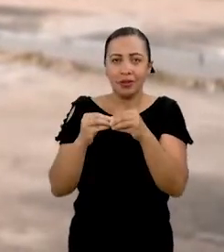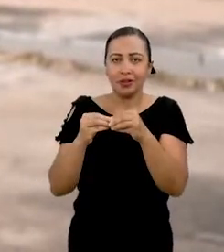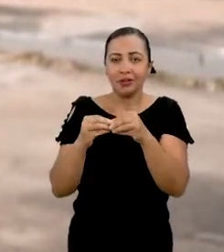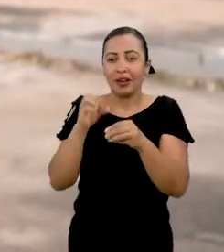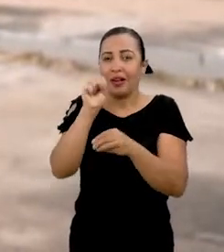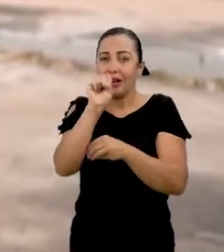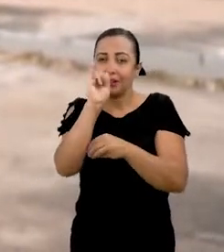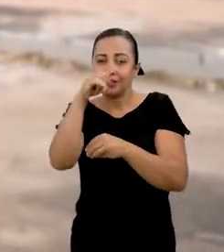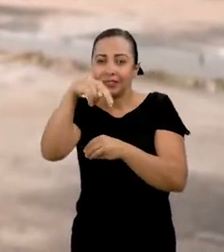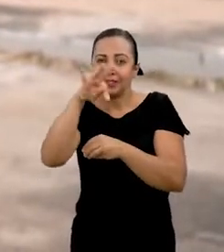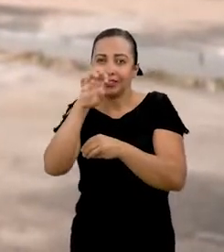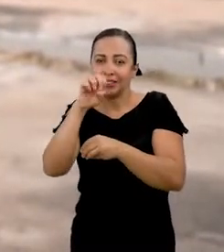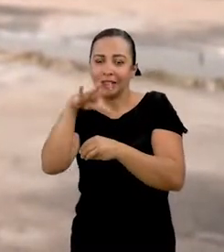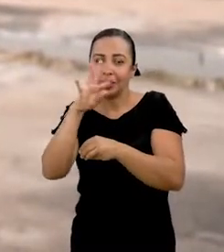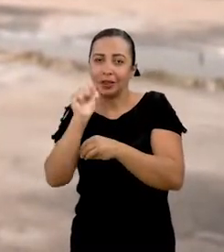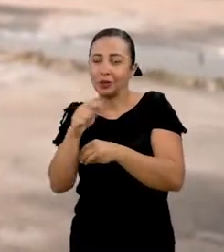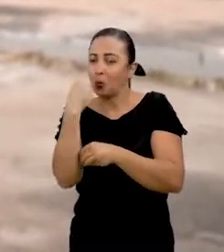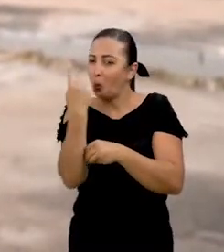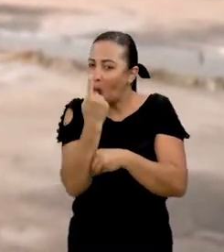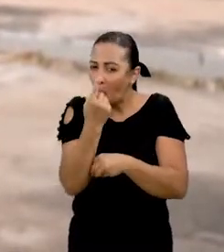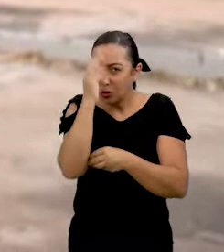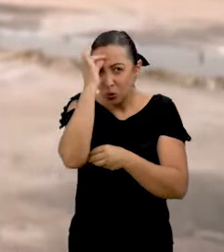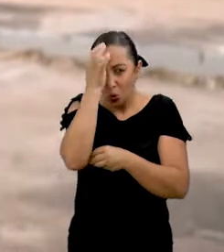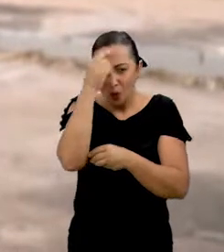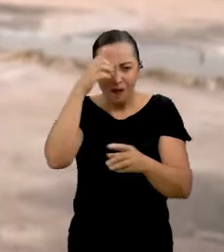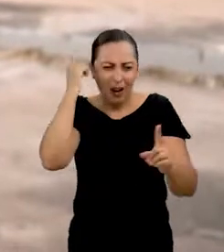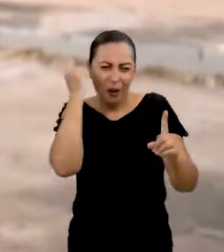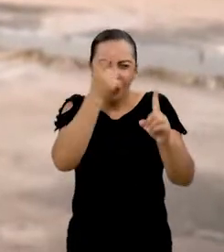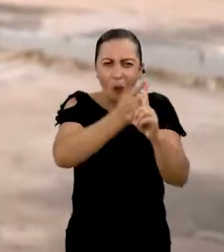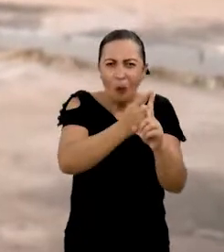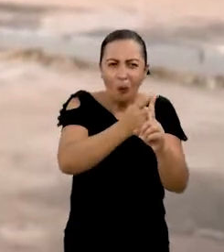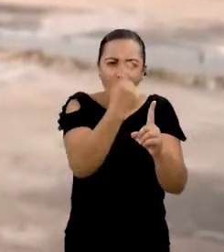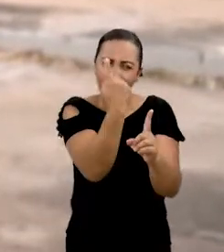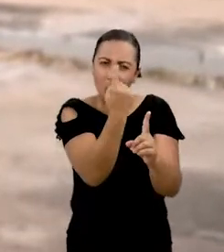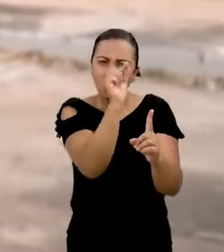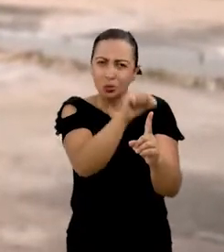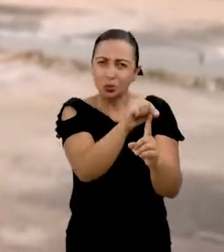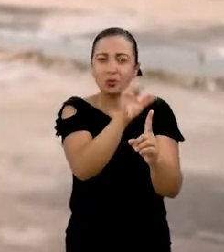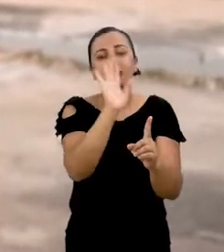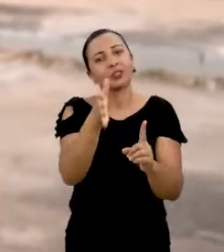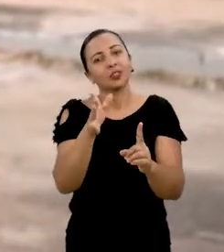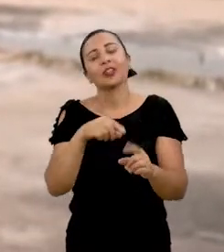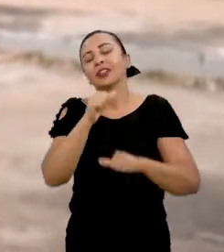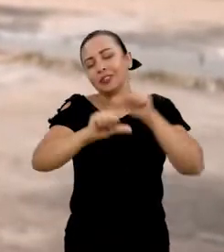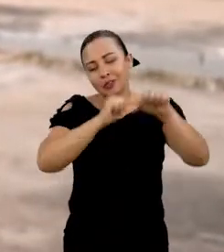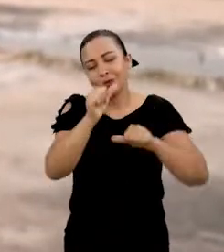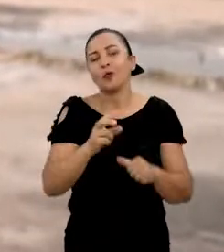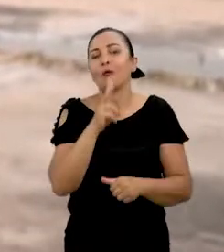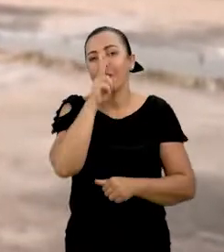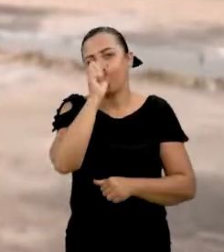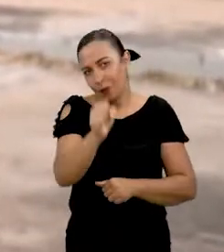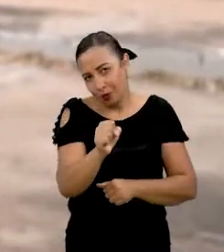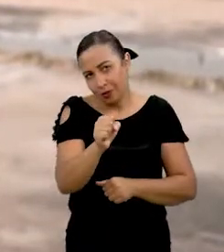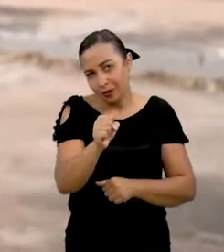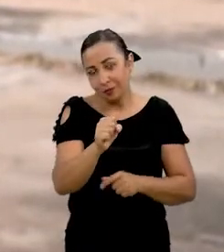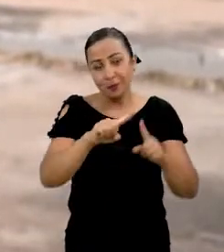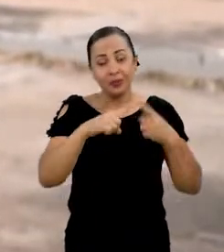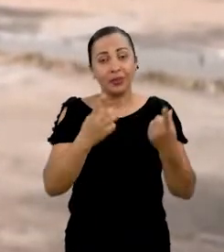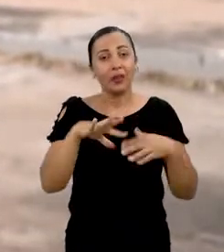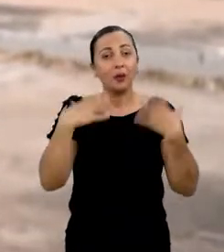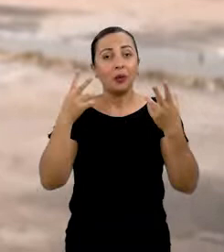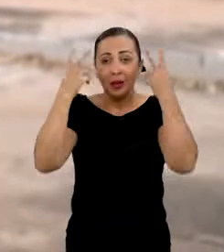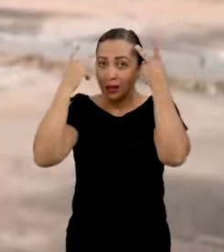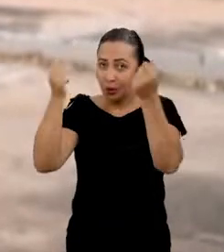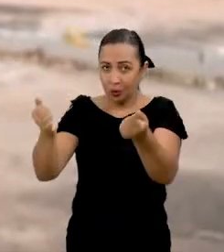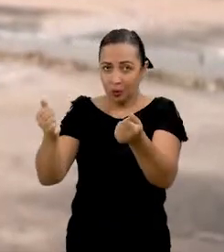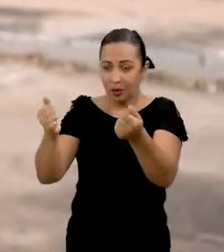uma só e vai atingir um alvo da bactéria, ela já vai desenvolver mecanismos de resistência